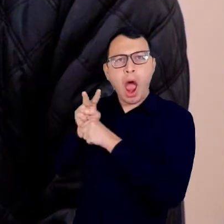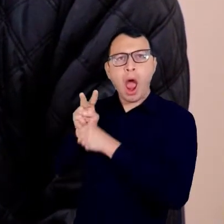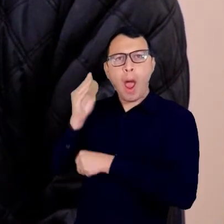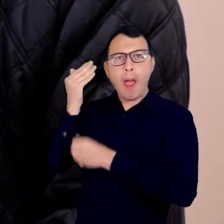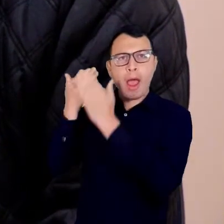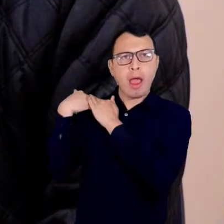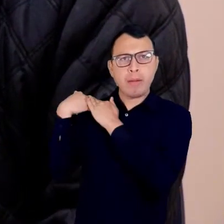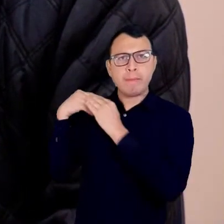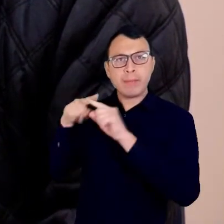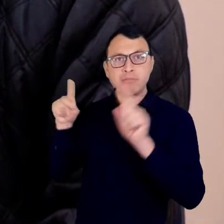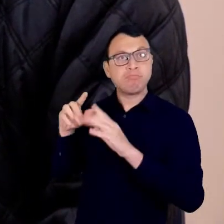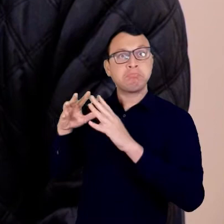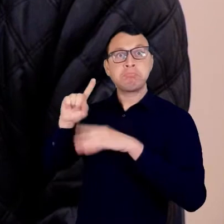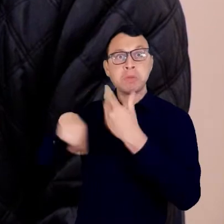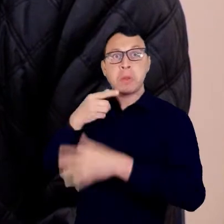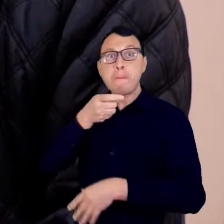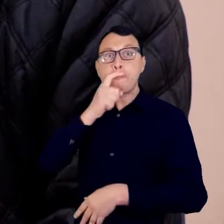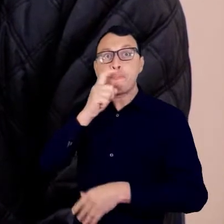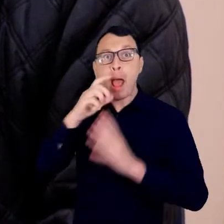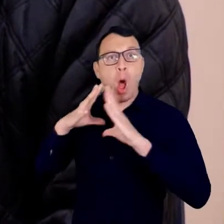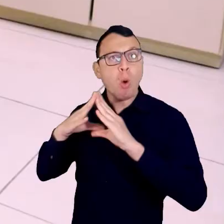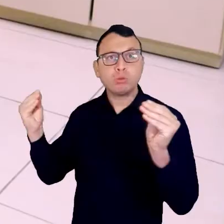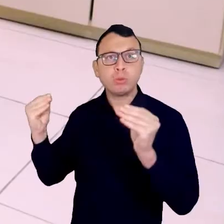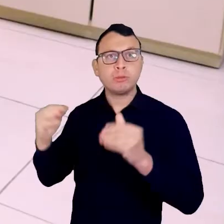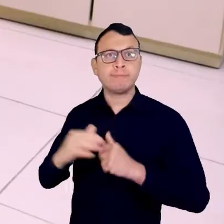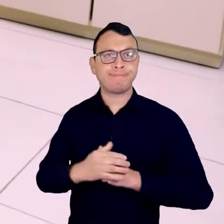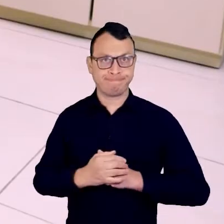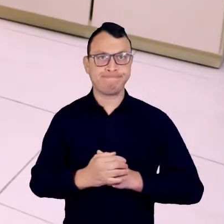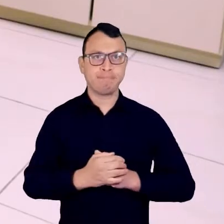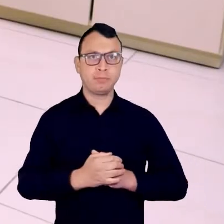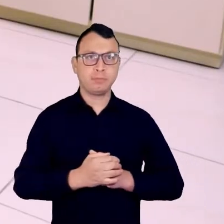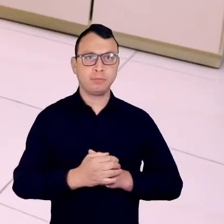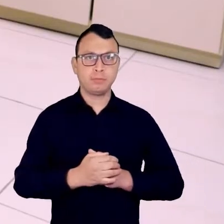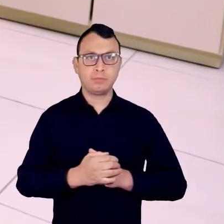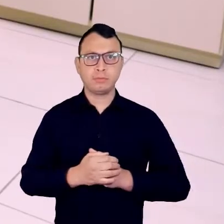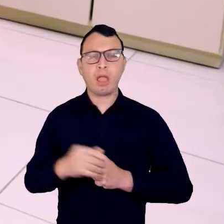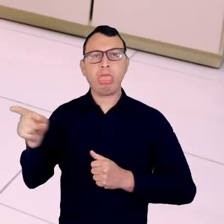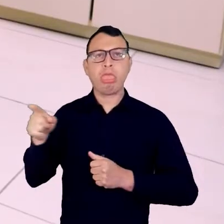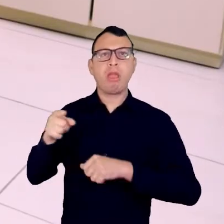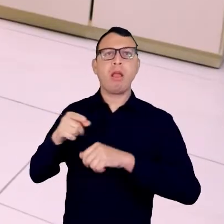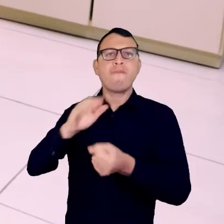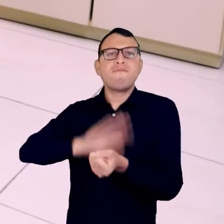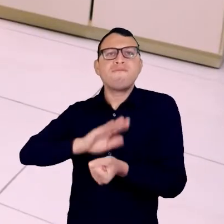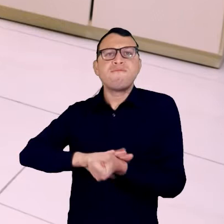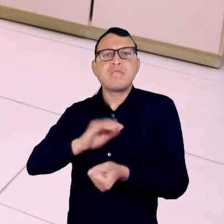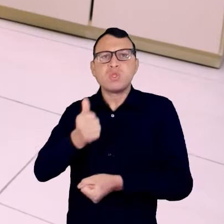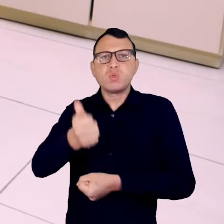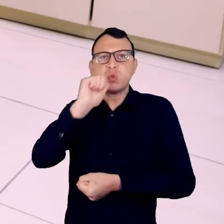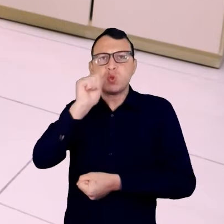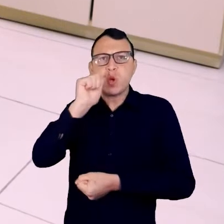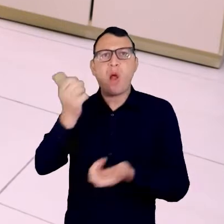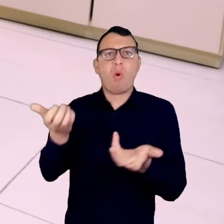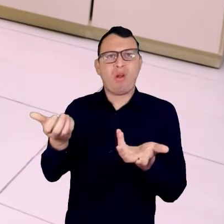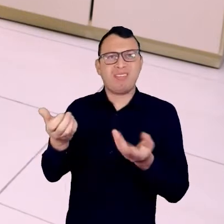né, mas depois ele sumiu. Aí que ele tem vício, né, ele é alcoólatra, aí não tem